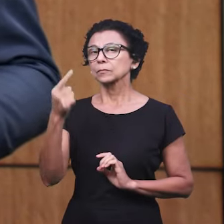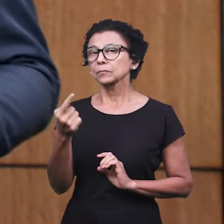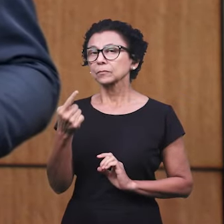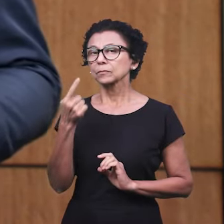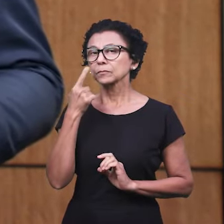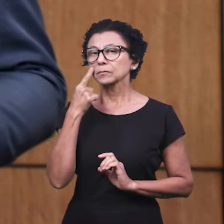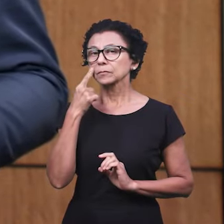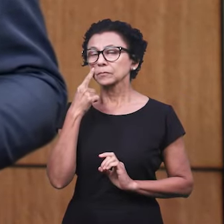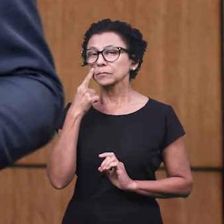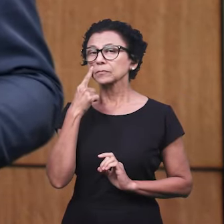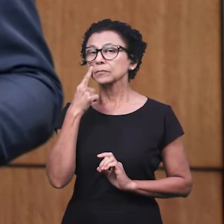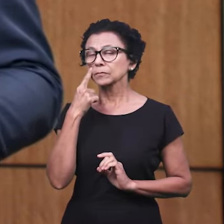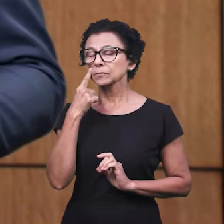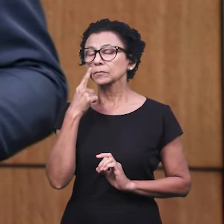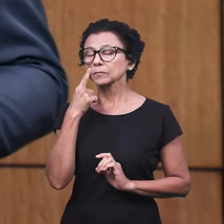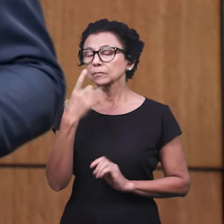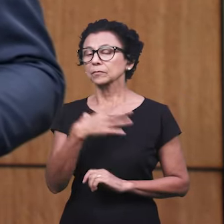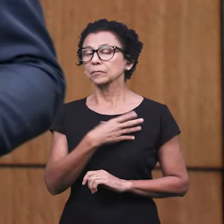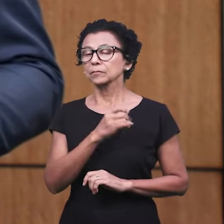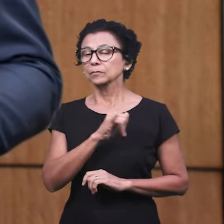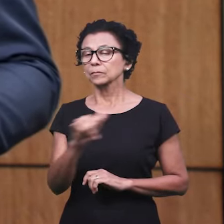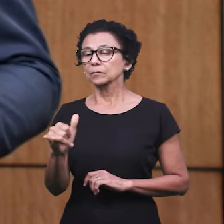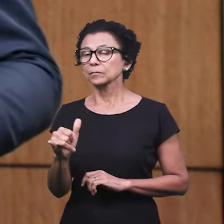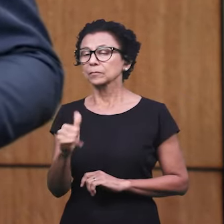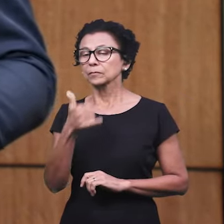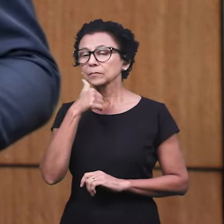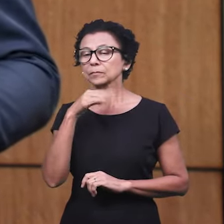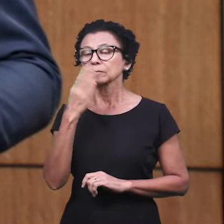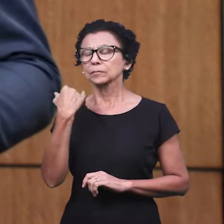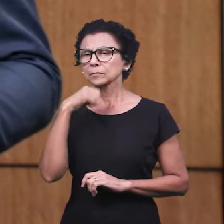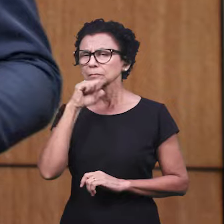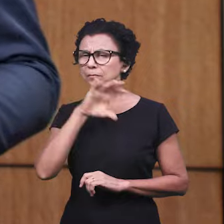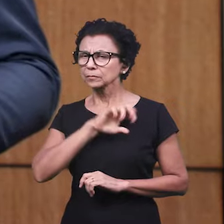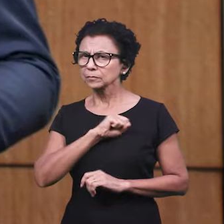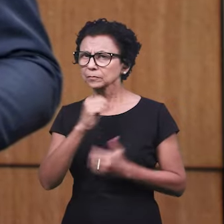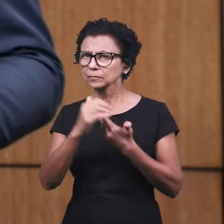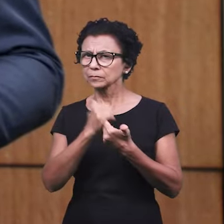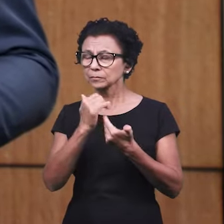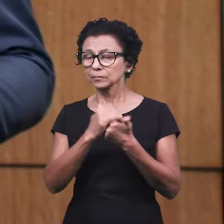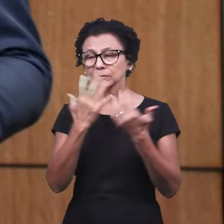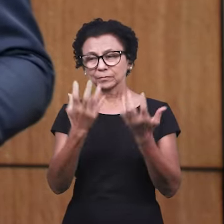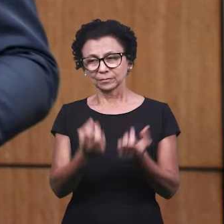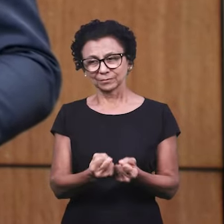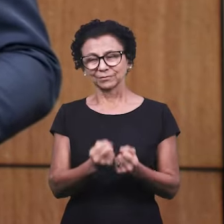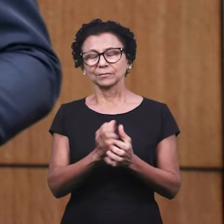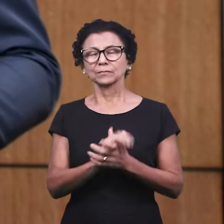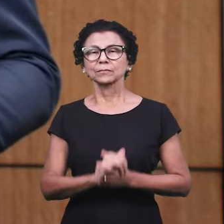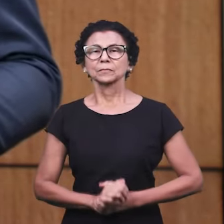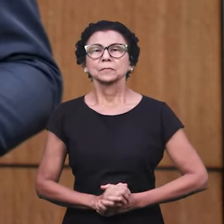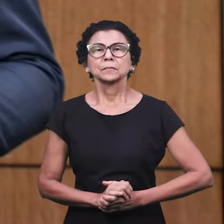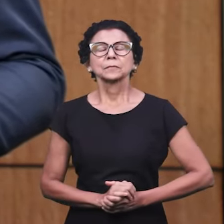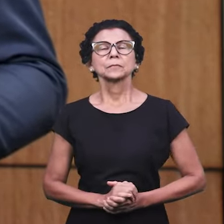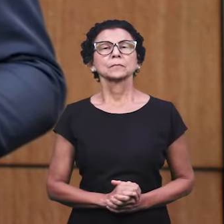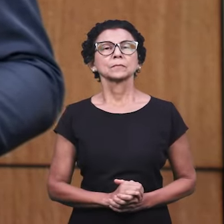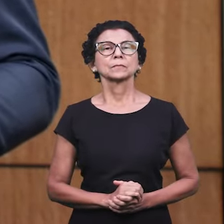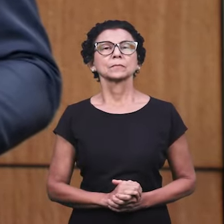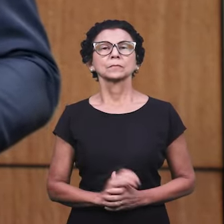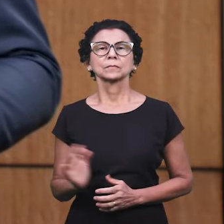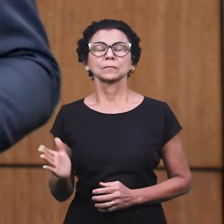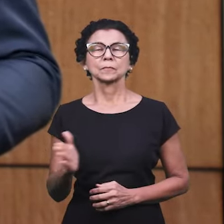que ele, de agora em diante, vai aceitar os conselhos que forem dados. O Senhor revelou um obreiro que está passando